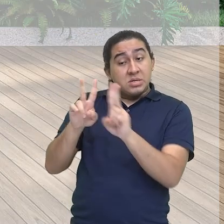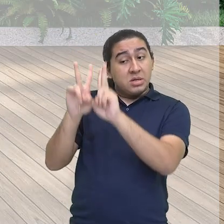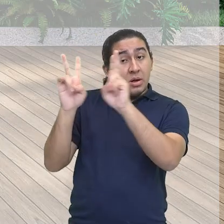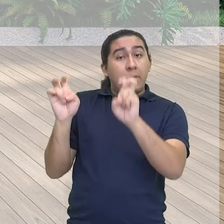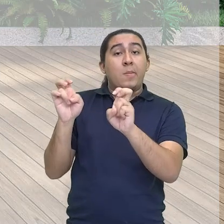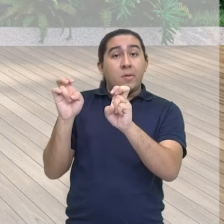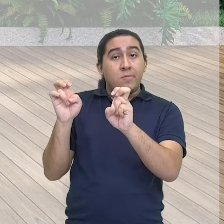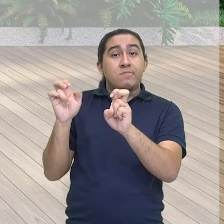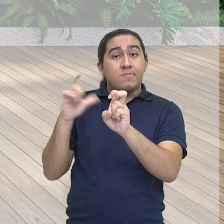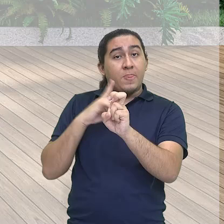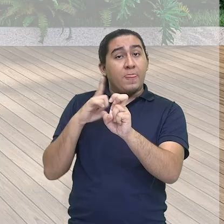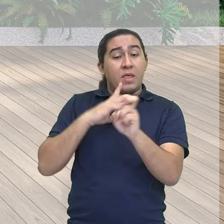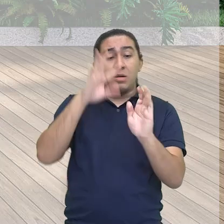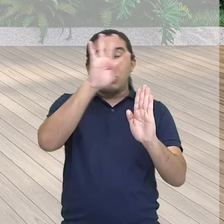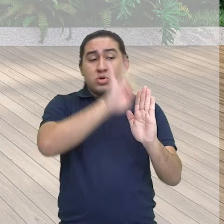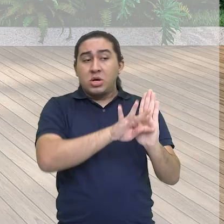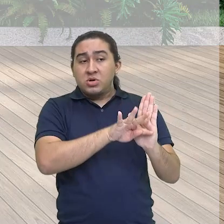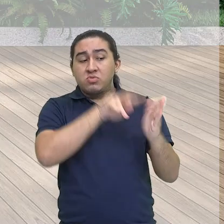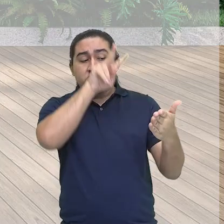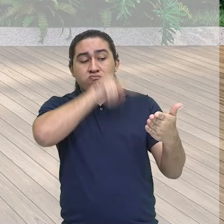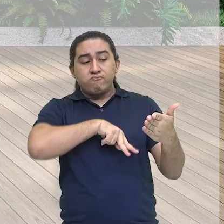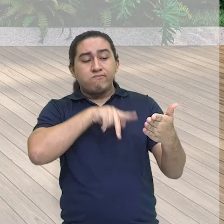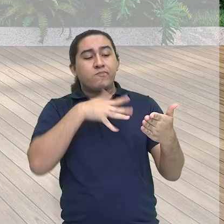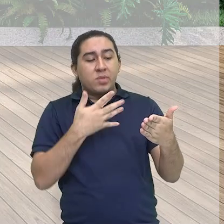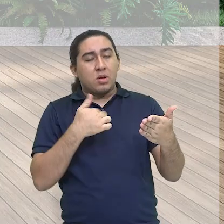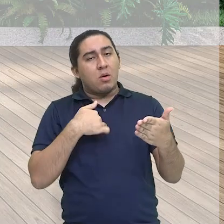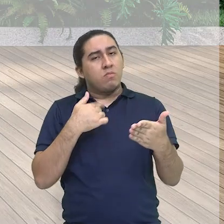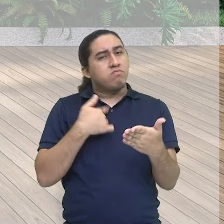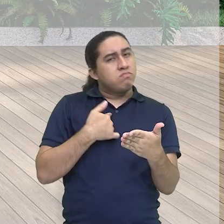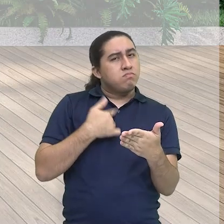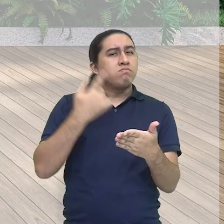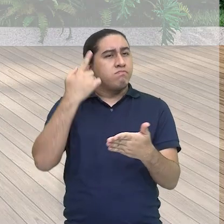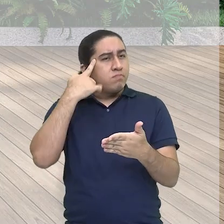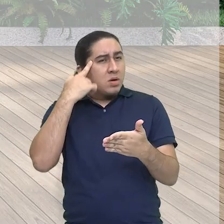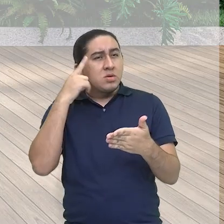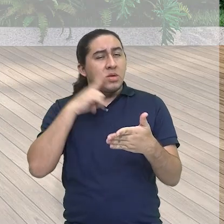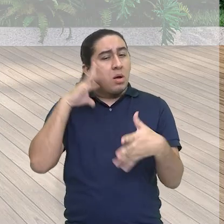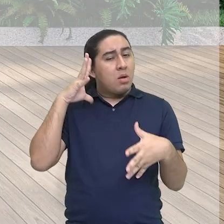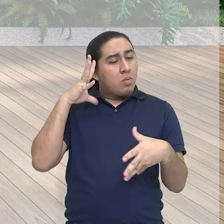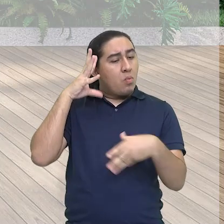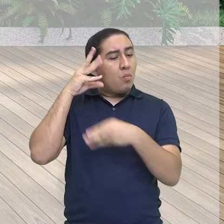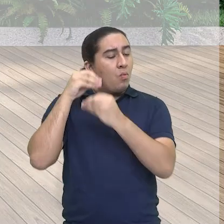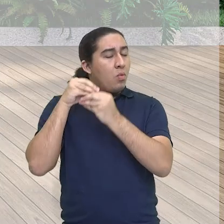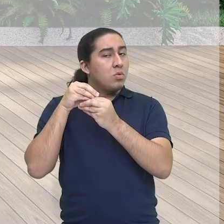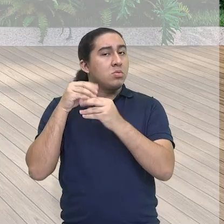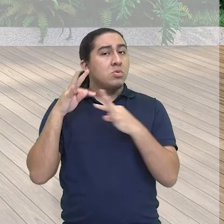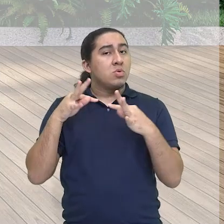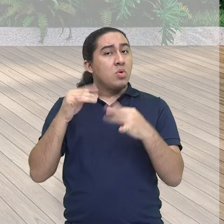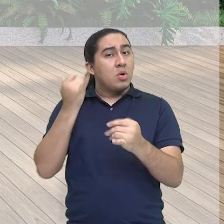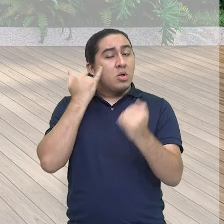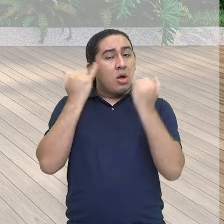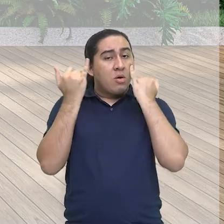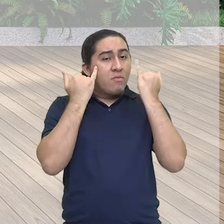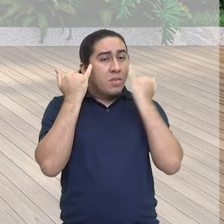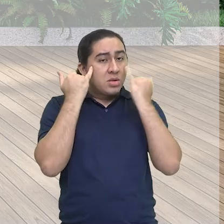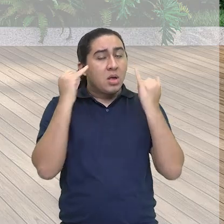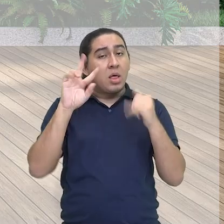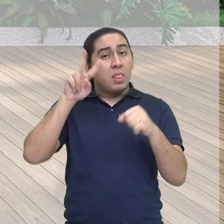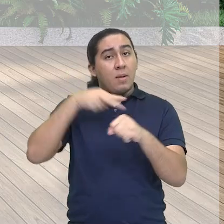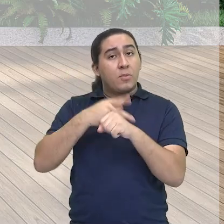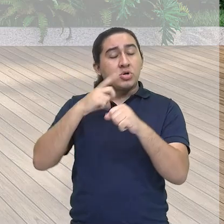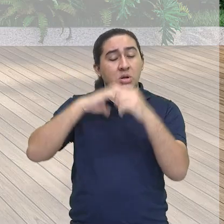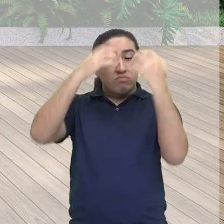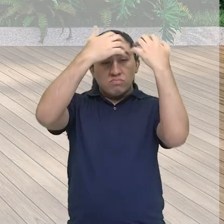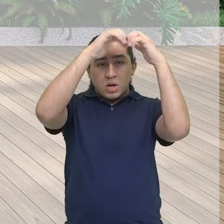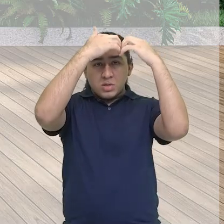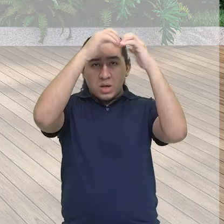assunto que diz lá no texto, então eu vou reunir todas essas informações e vou